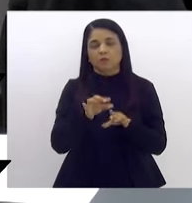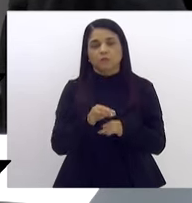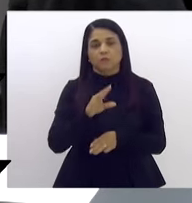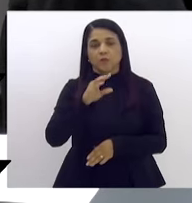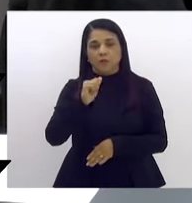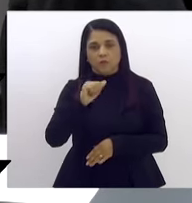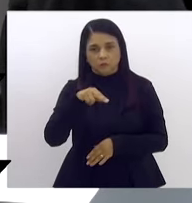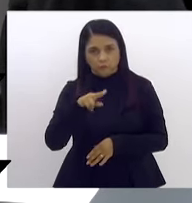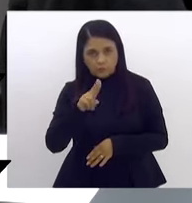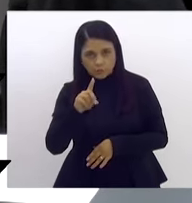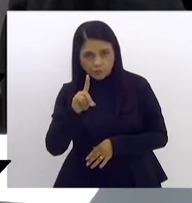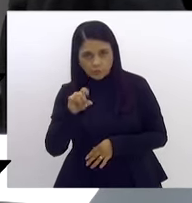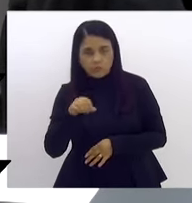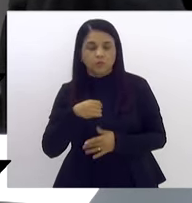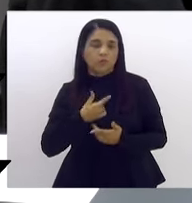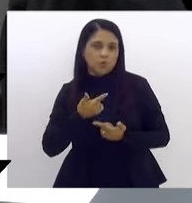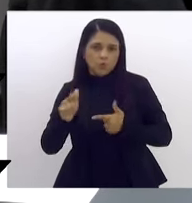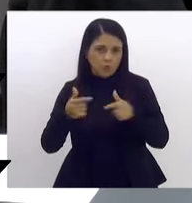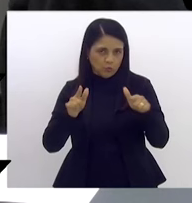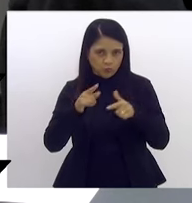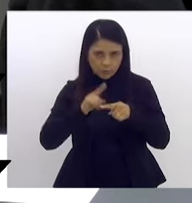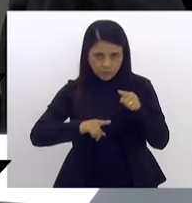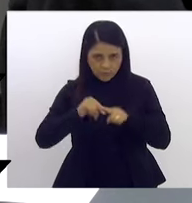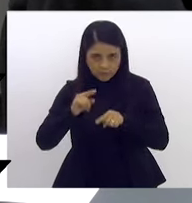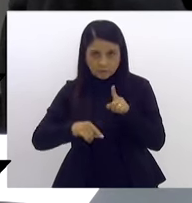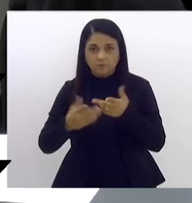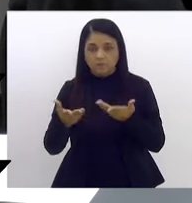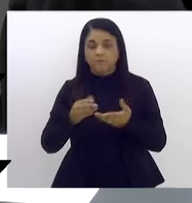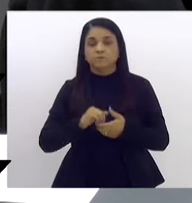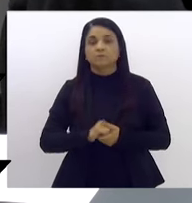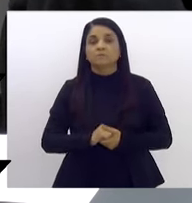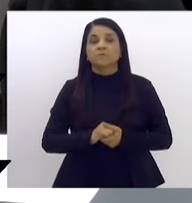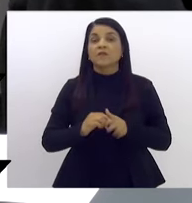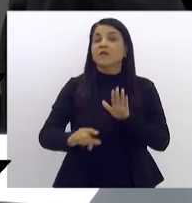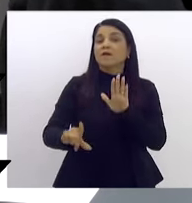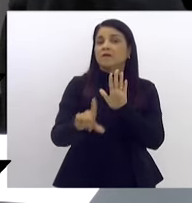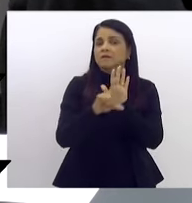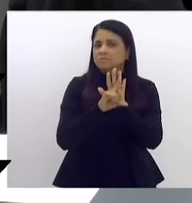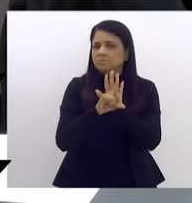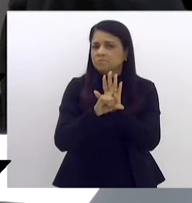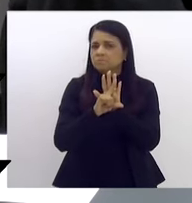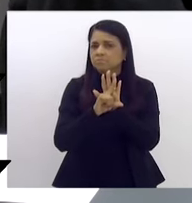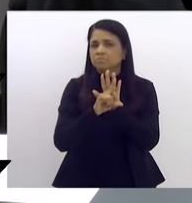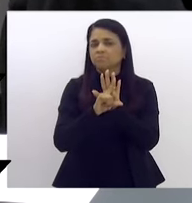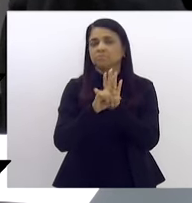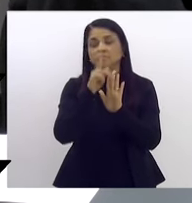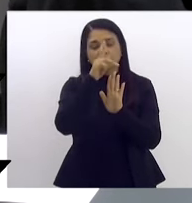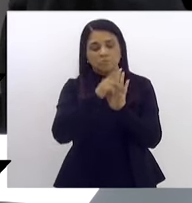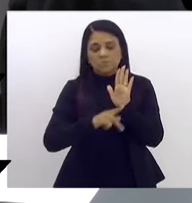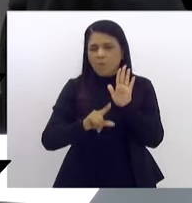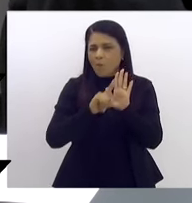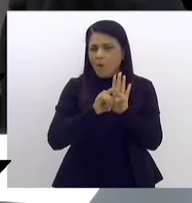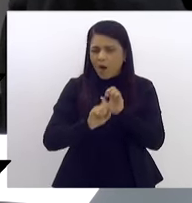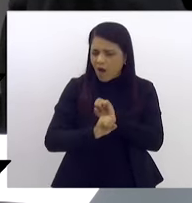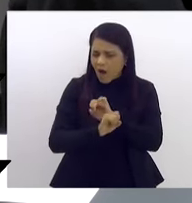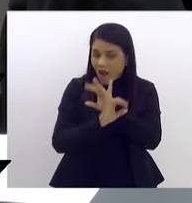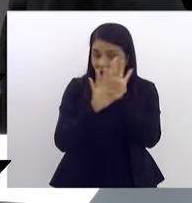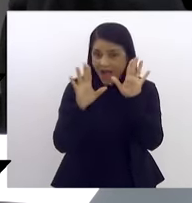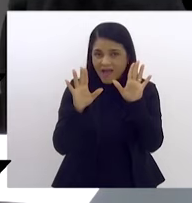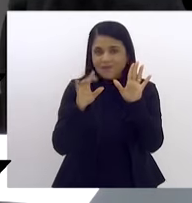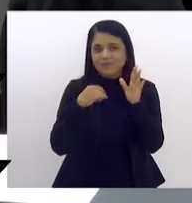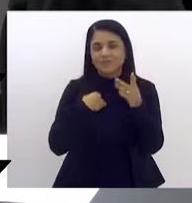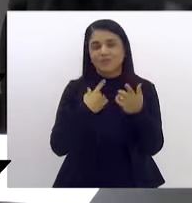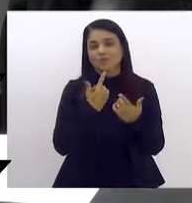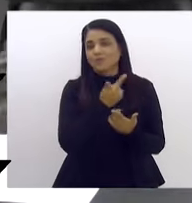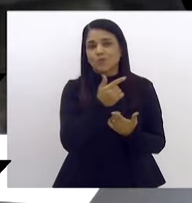casos segundo lugar e a Lei ela não o projeto não tá muito Claro porque ele não usa a palavra